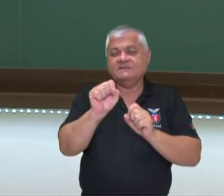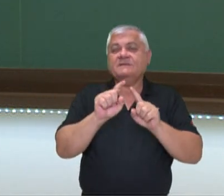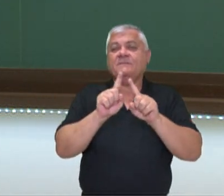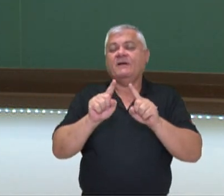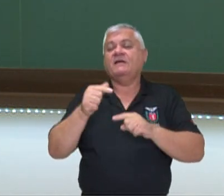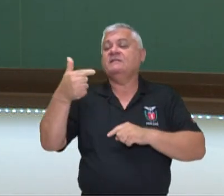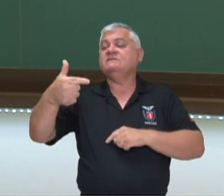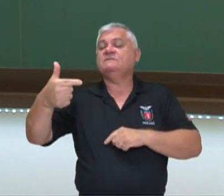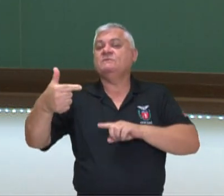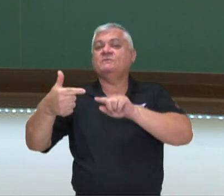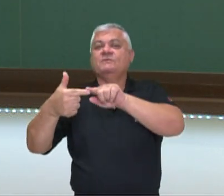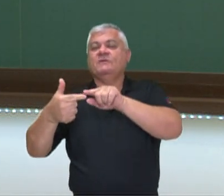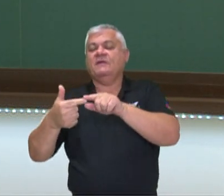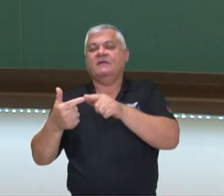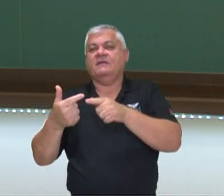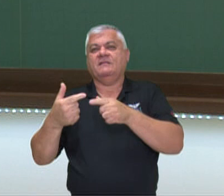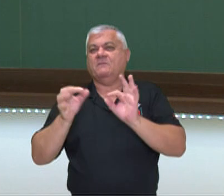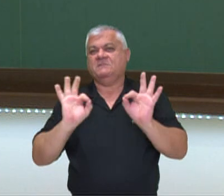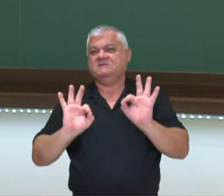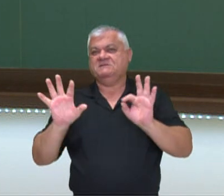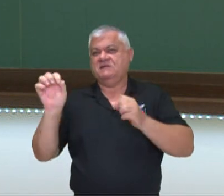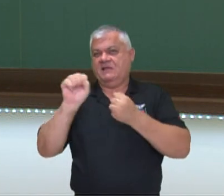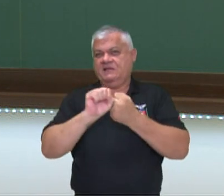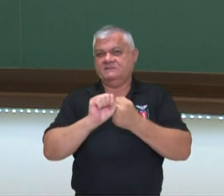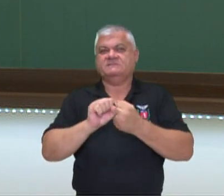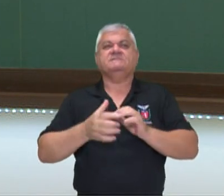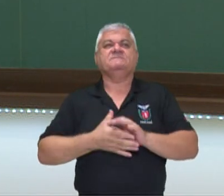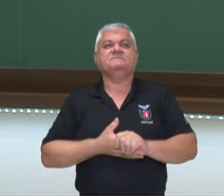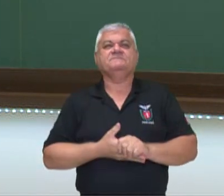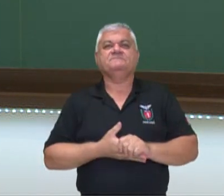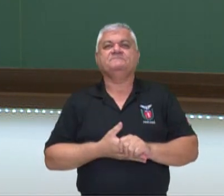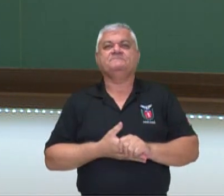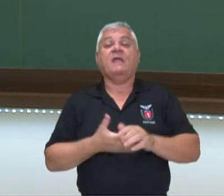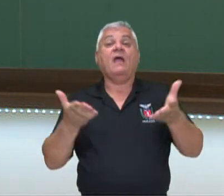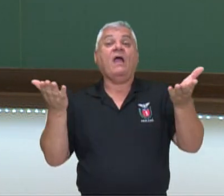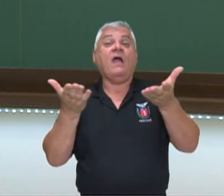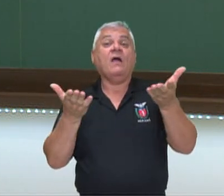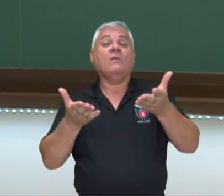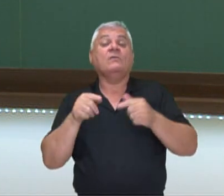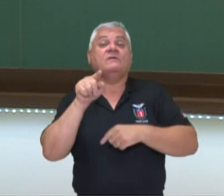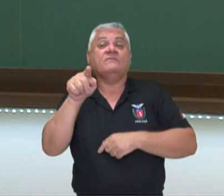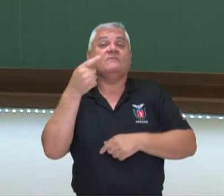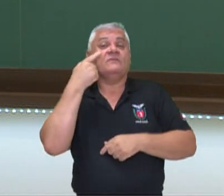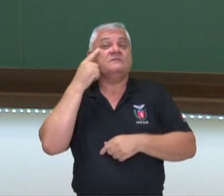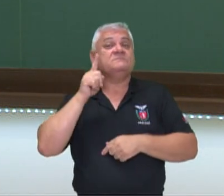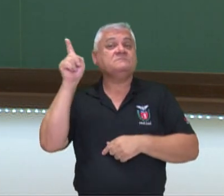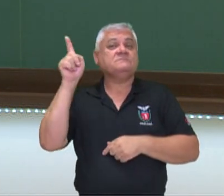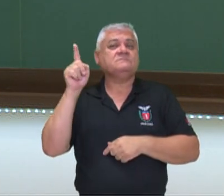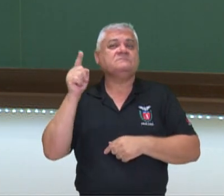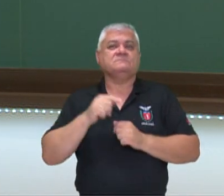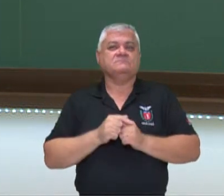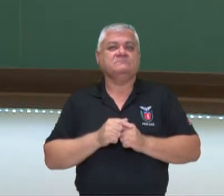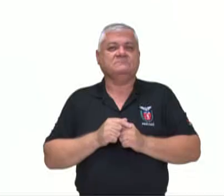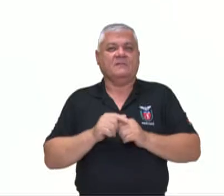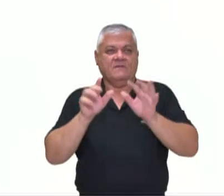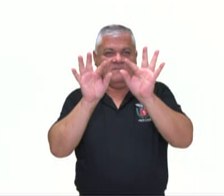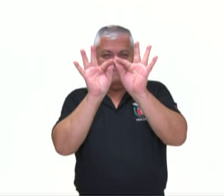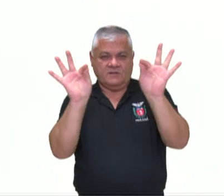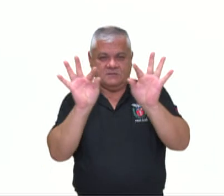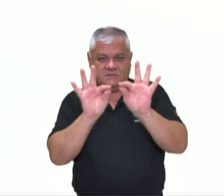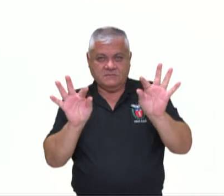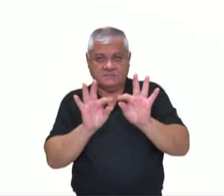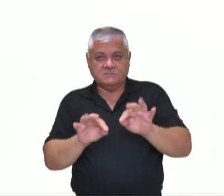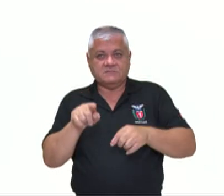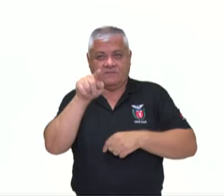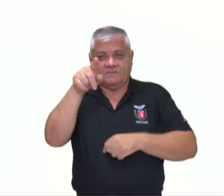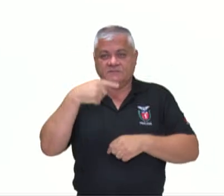na segunda, ele não recebe, ok? Agora, choose the best response. Então, nós temos as frases aqui e eu